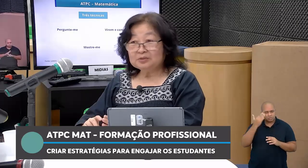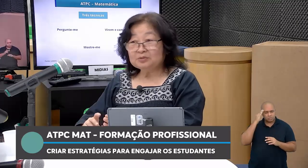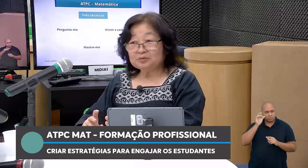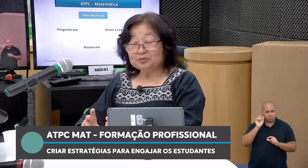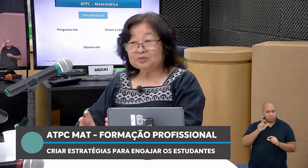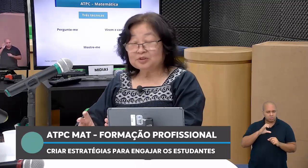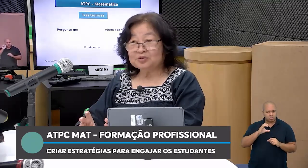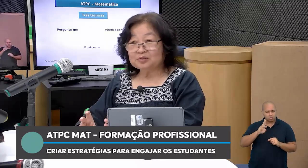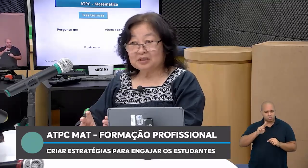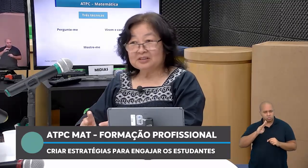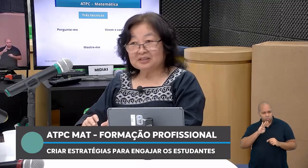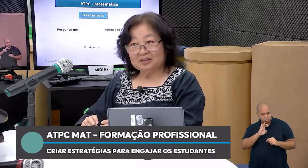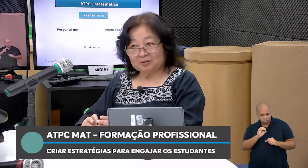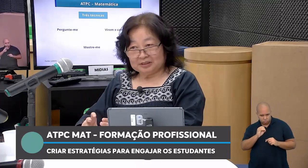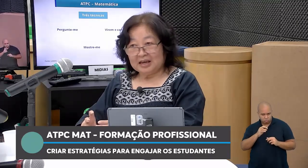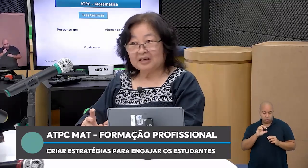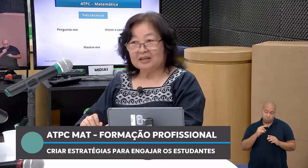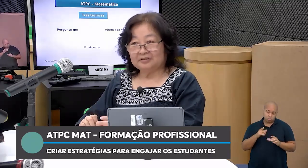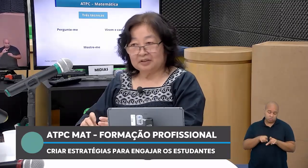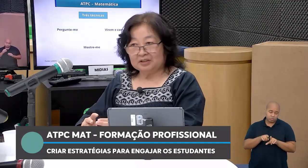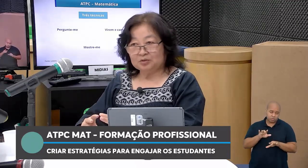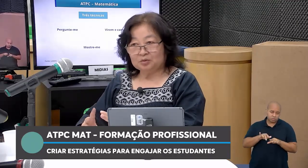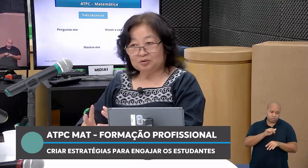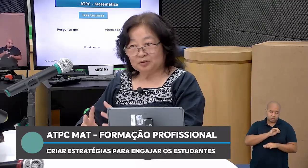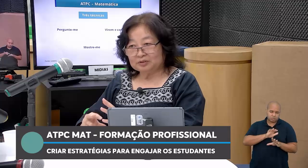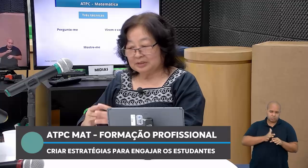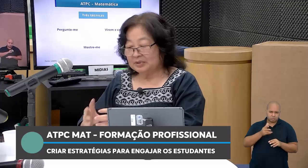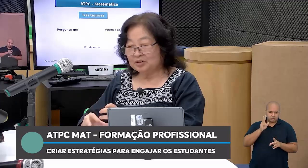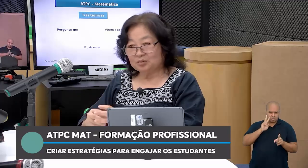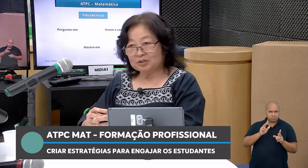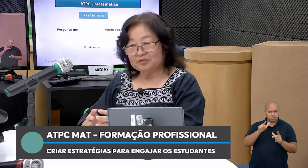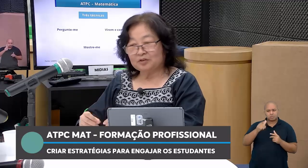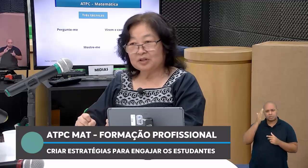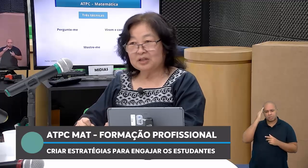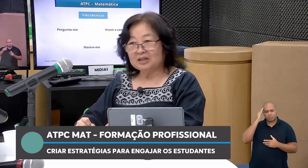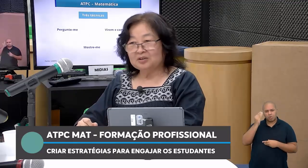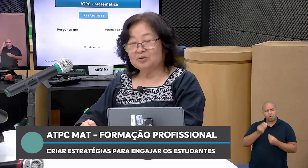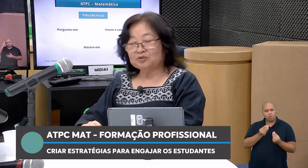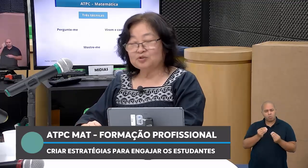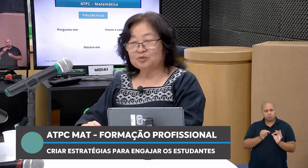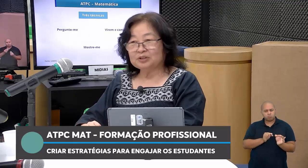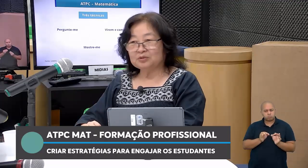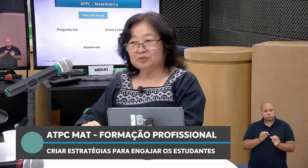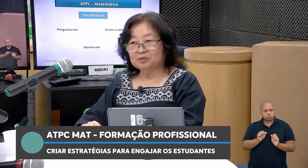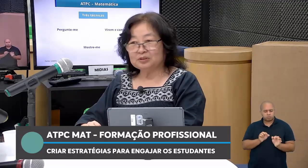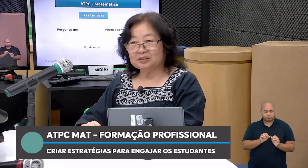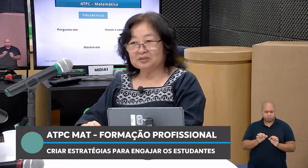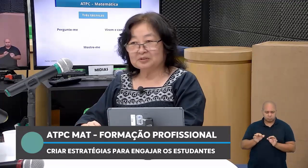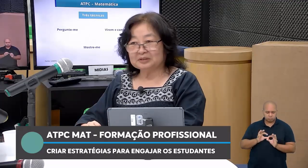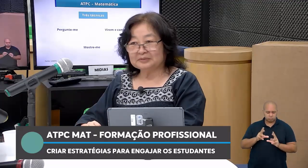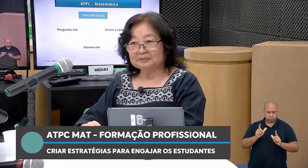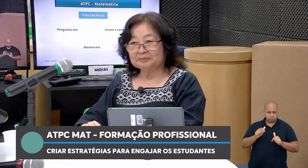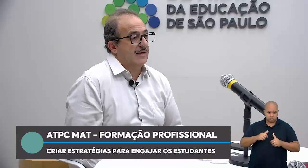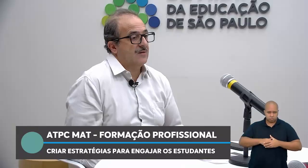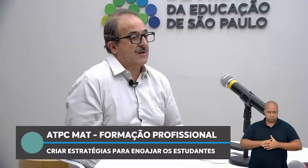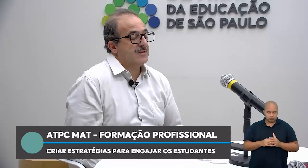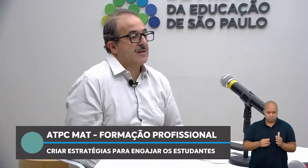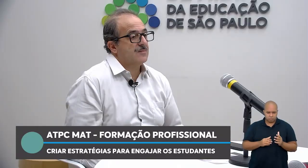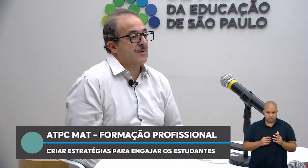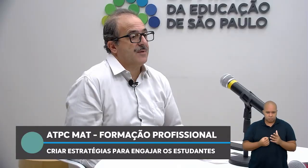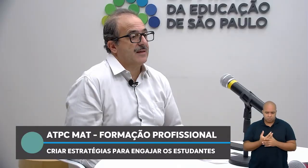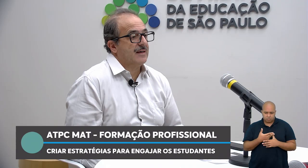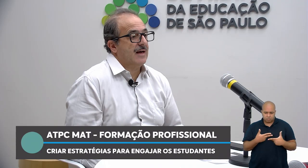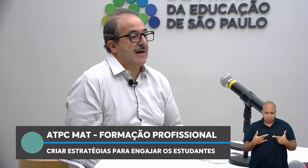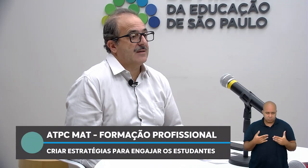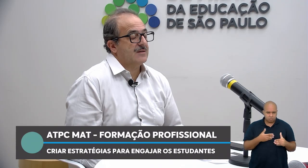Fazer mesmo com os estudantes que conseguem ver tudo, vão saber como que foi construído tudo isso. Manipular, né? Conhecer